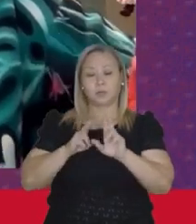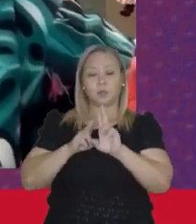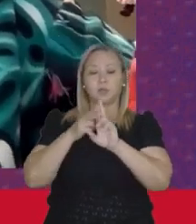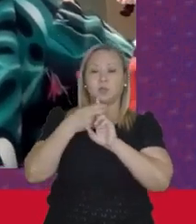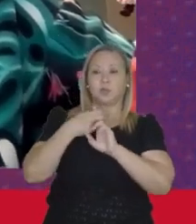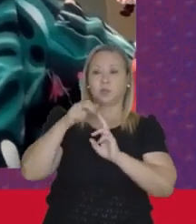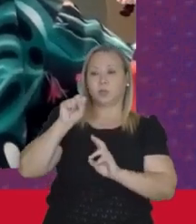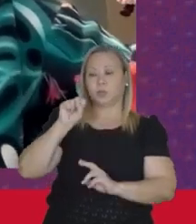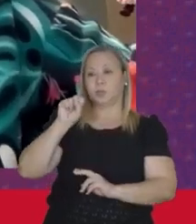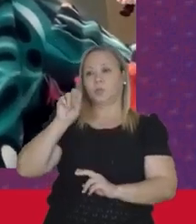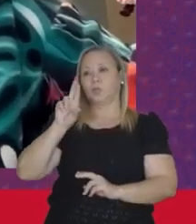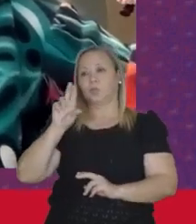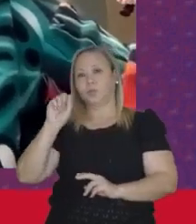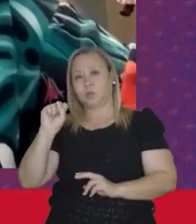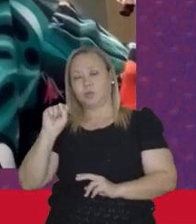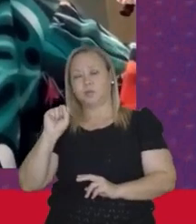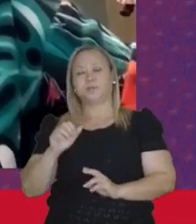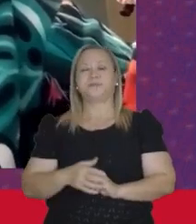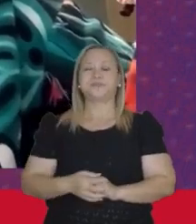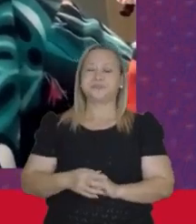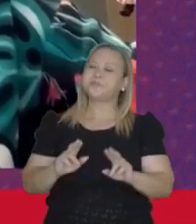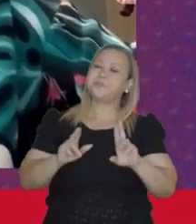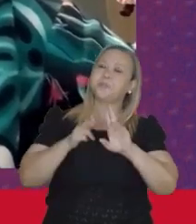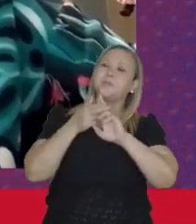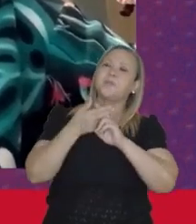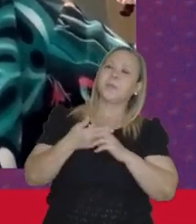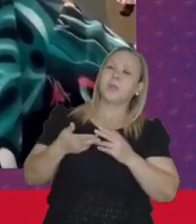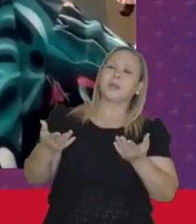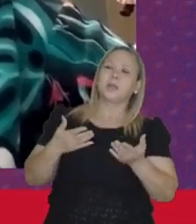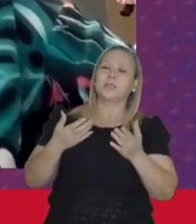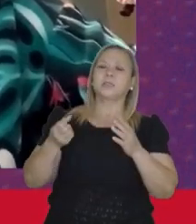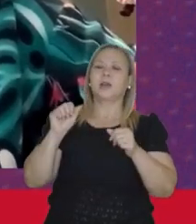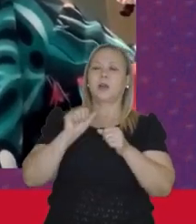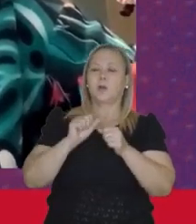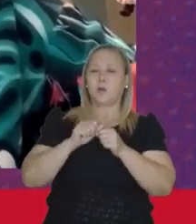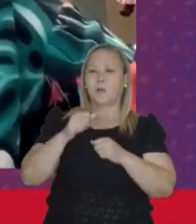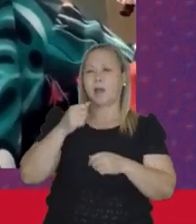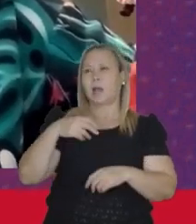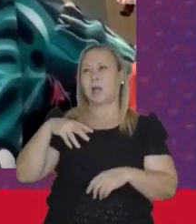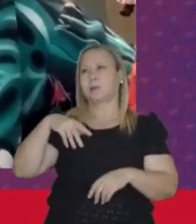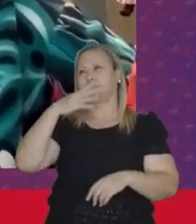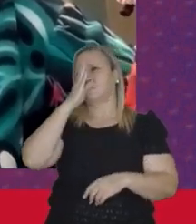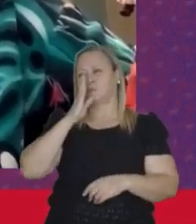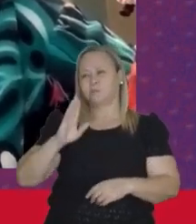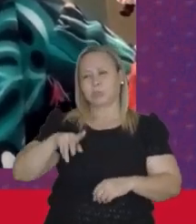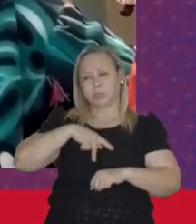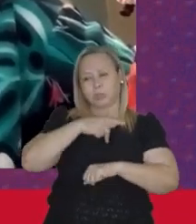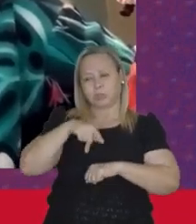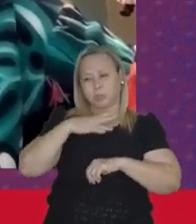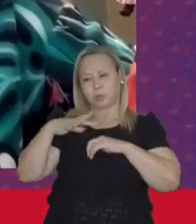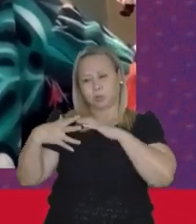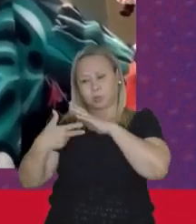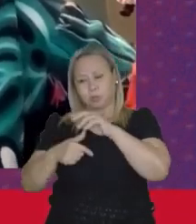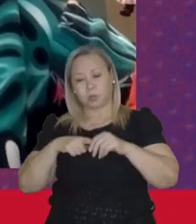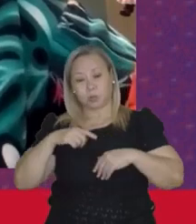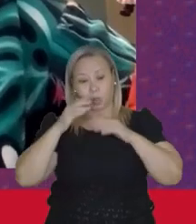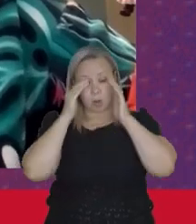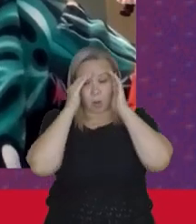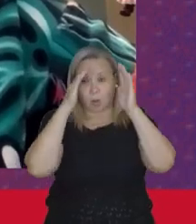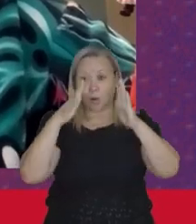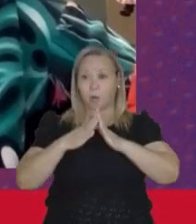Saúde. Bom, e o SUS vem sendo constituído no Brasil inteiro. Eu tenho a honra de morar numa